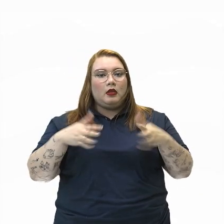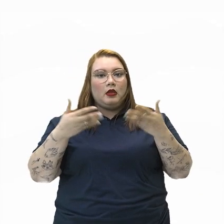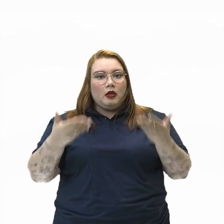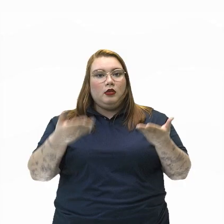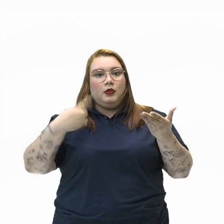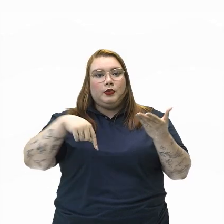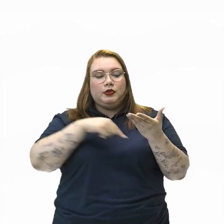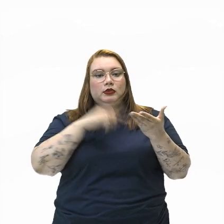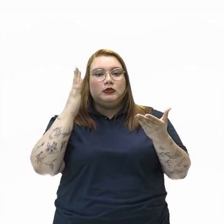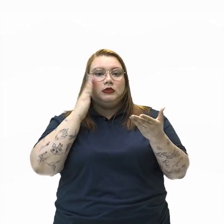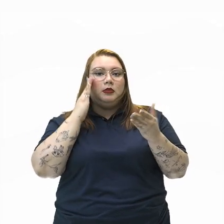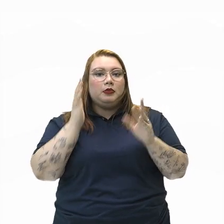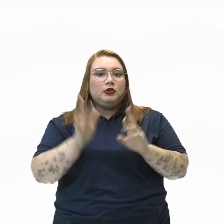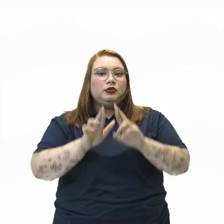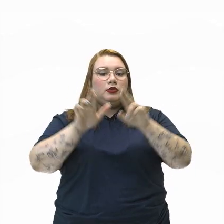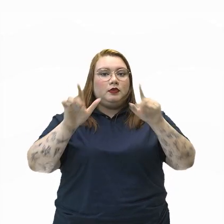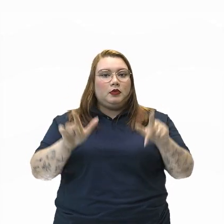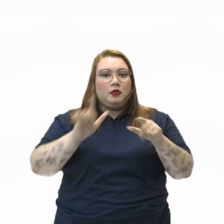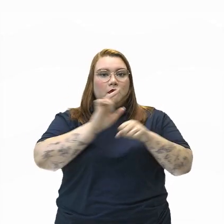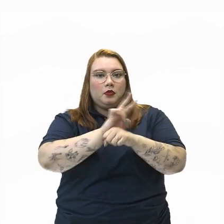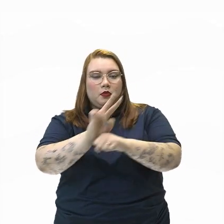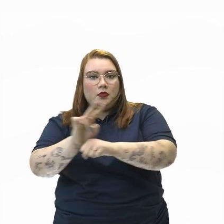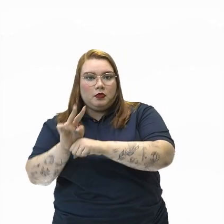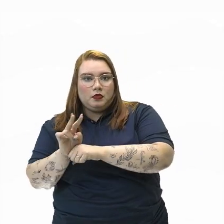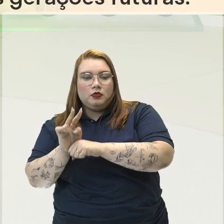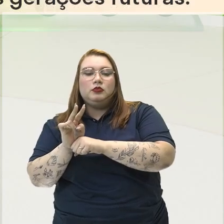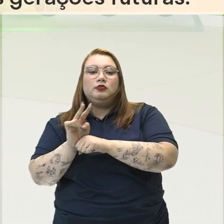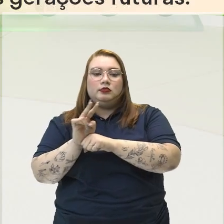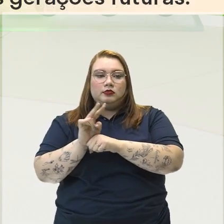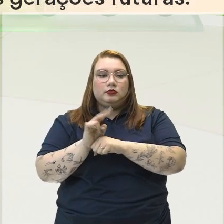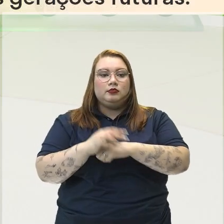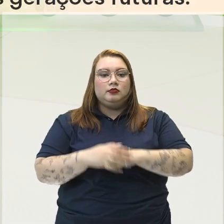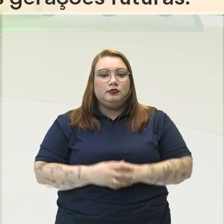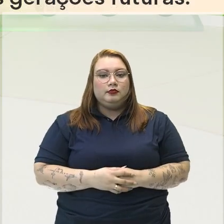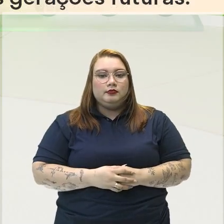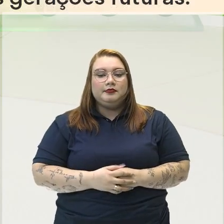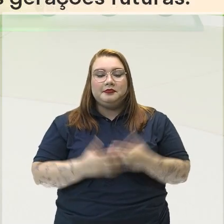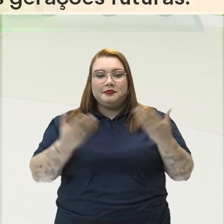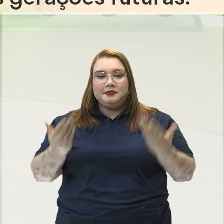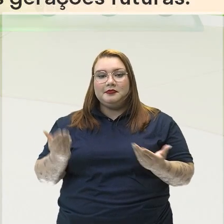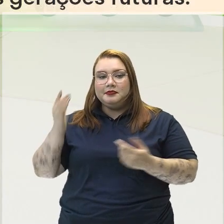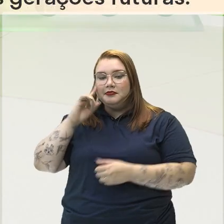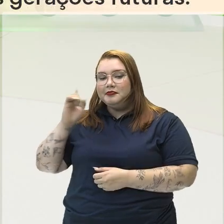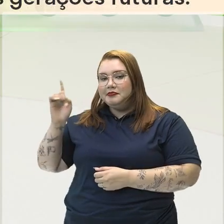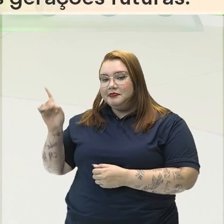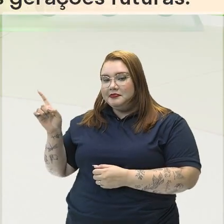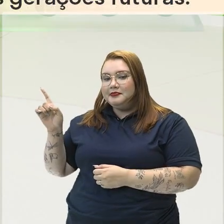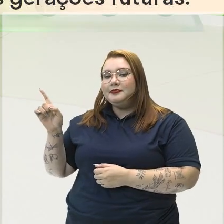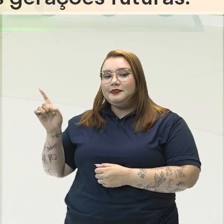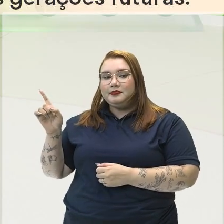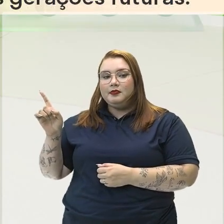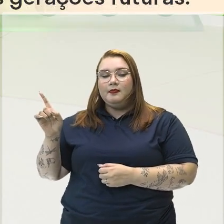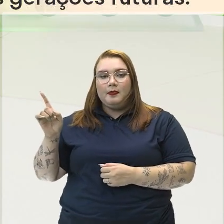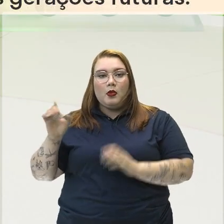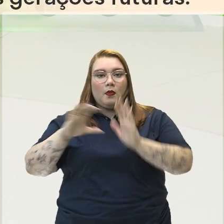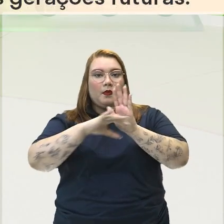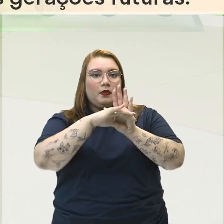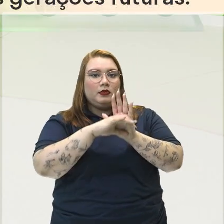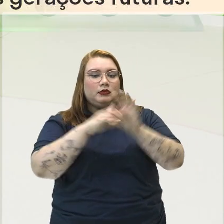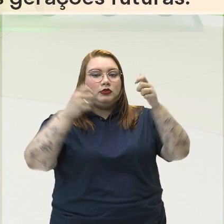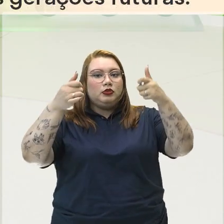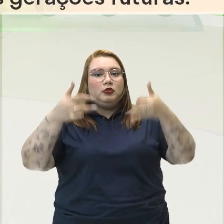gente diferenciar aqui conservação de preservação, a gente trouxe aqui os conceitos, né, os conceitos